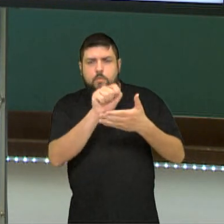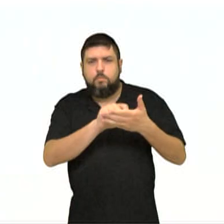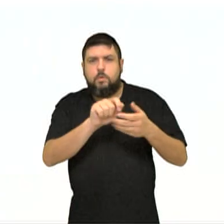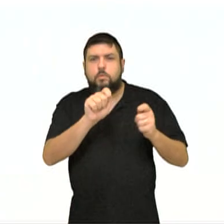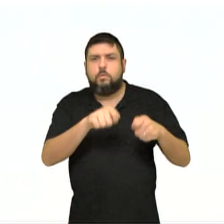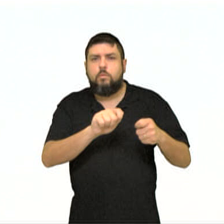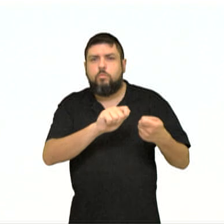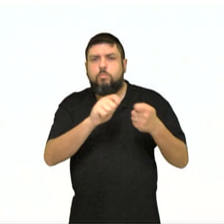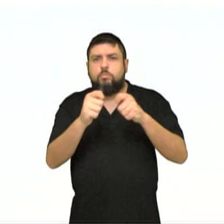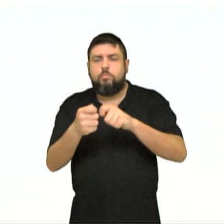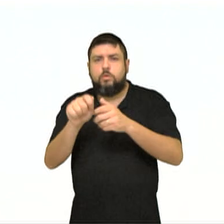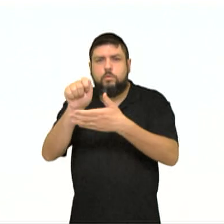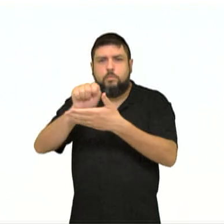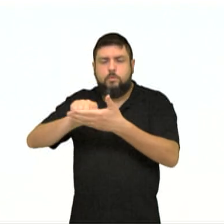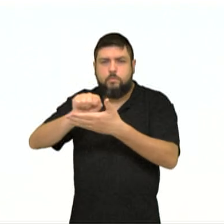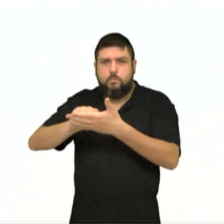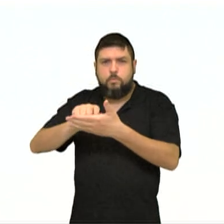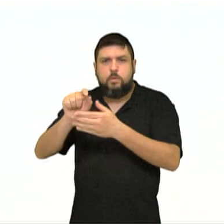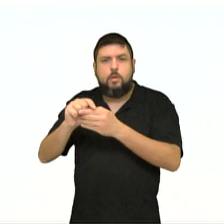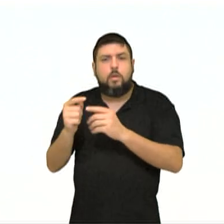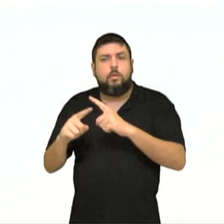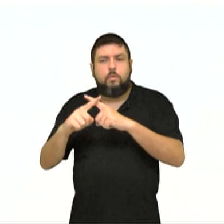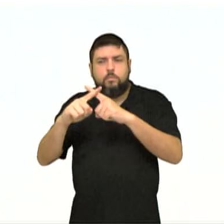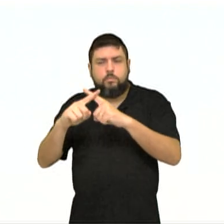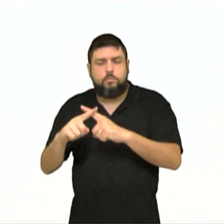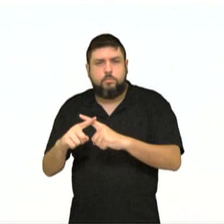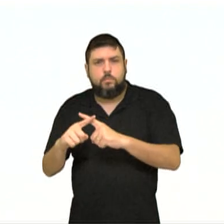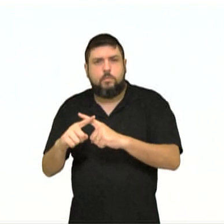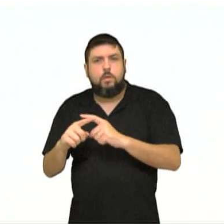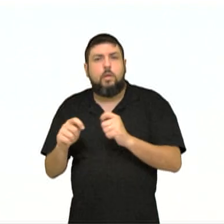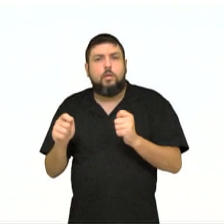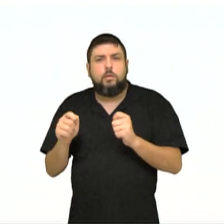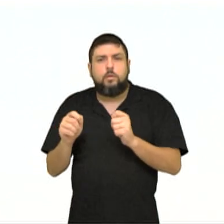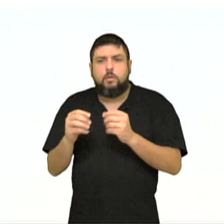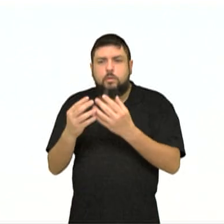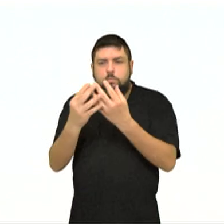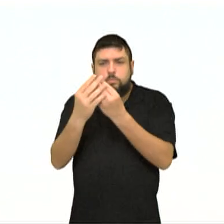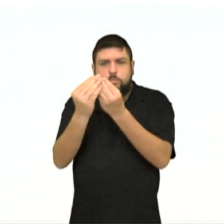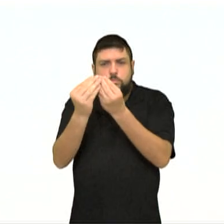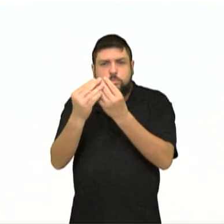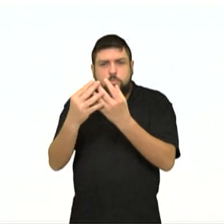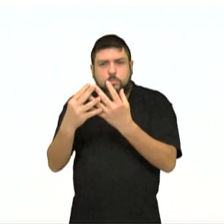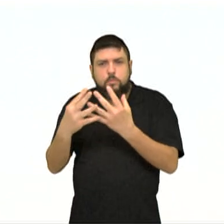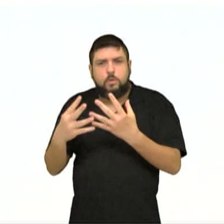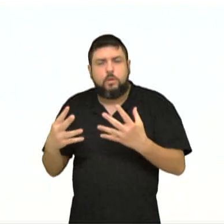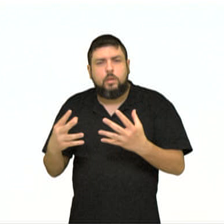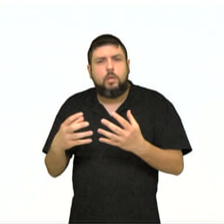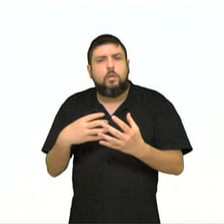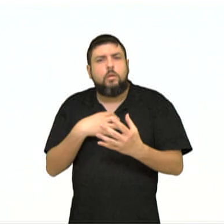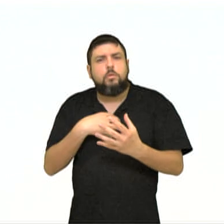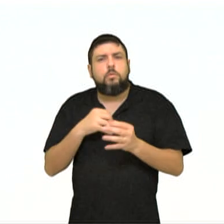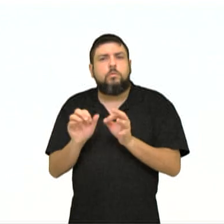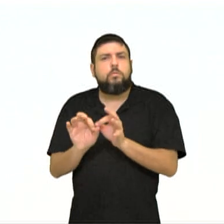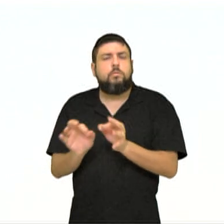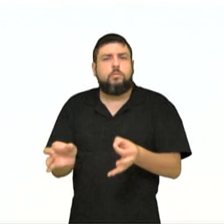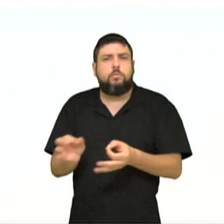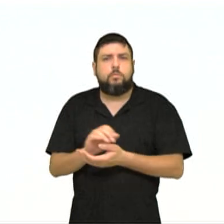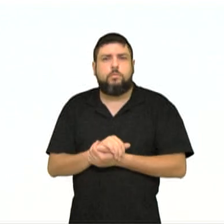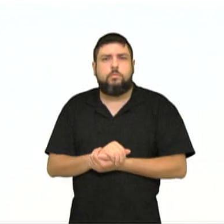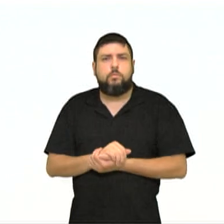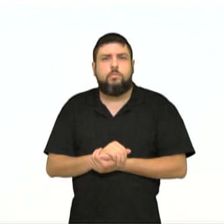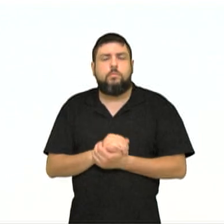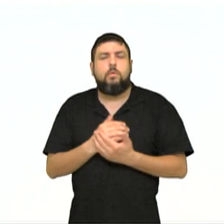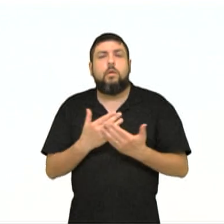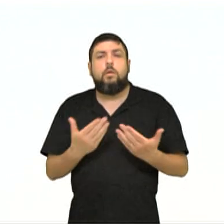como produto de outros polinômios, permitindo simplificação de expressões algébricas. Então, vale reforçar que tudo aquilo que